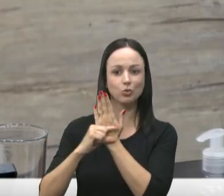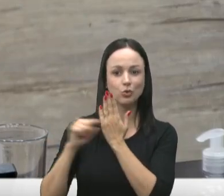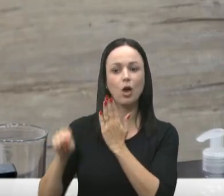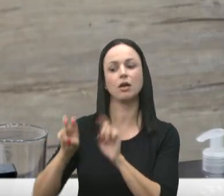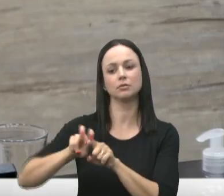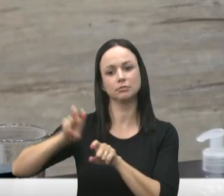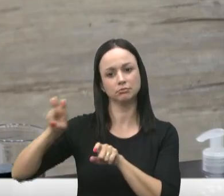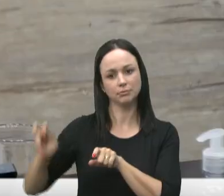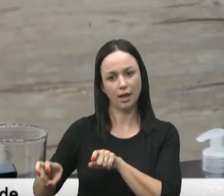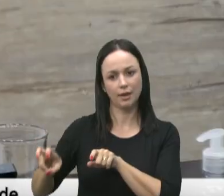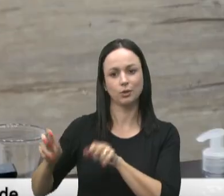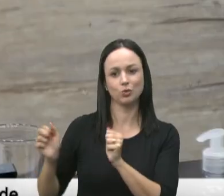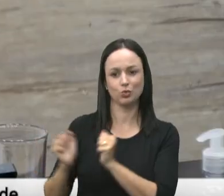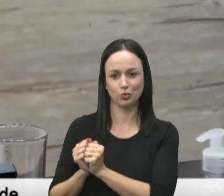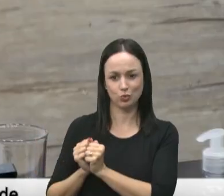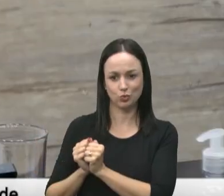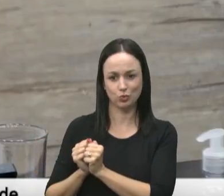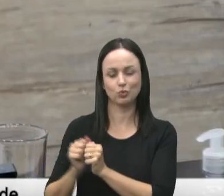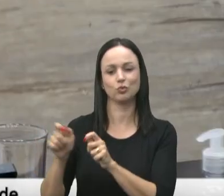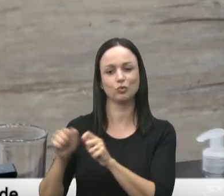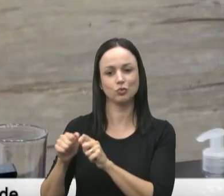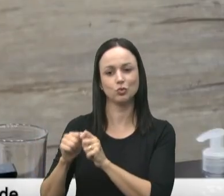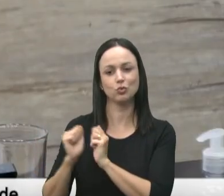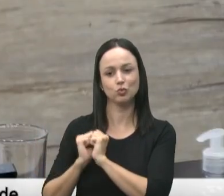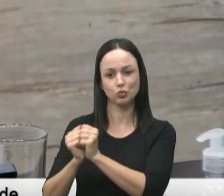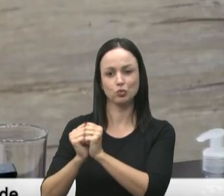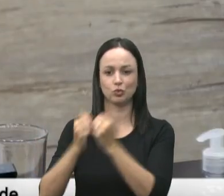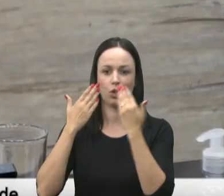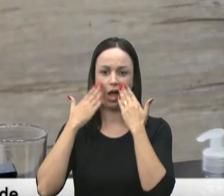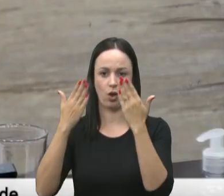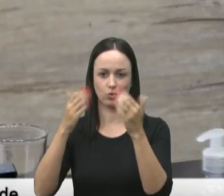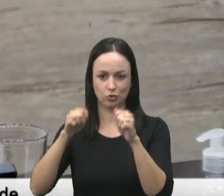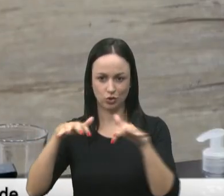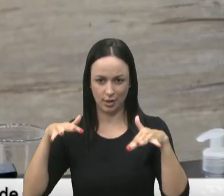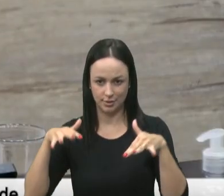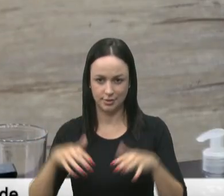para levar a audiência adiante.